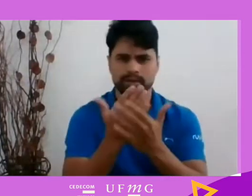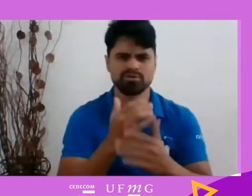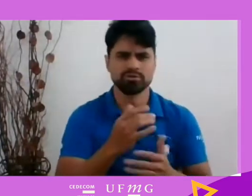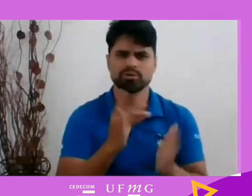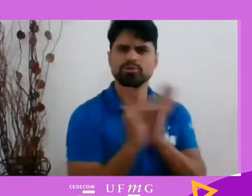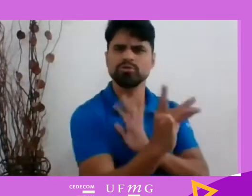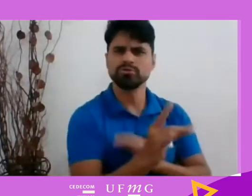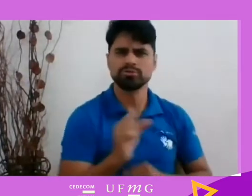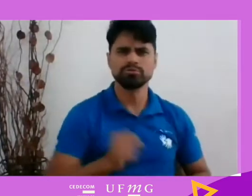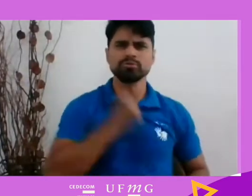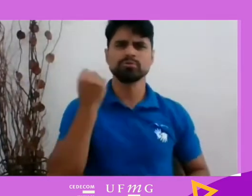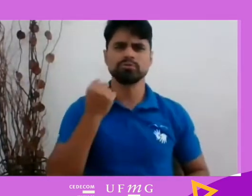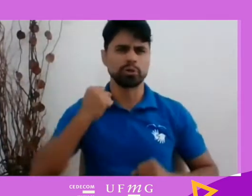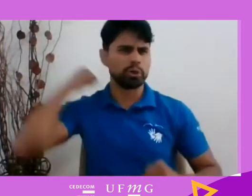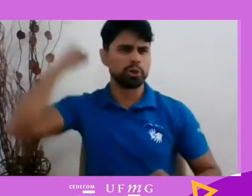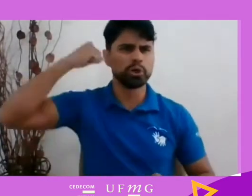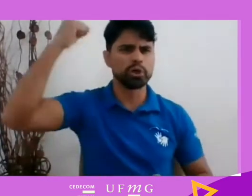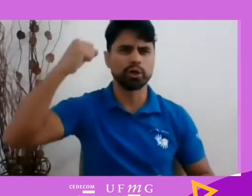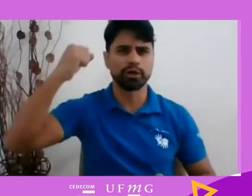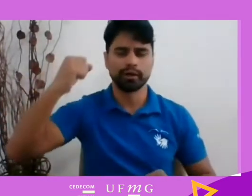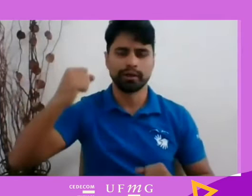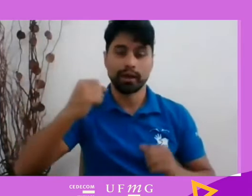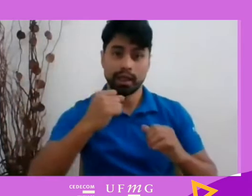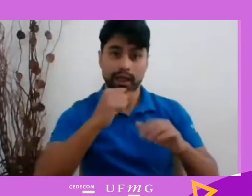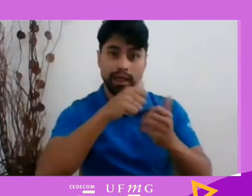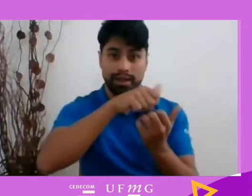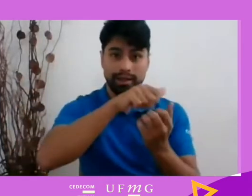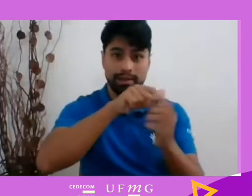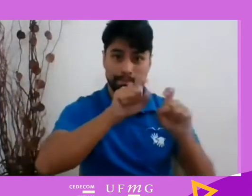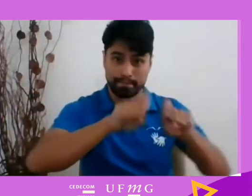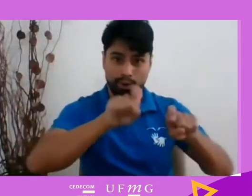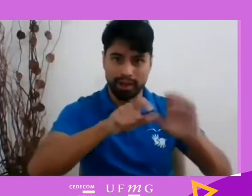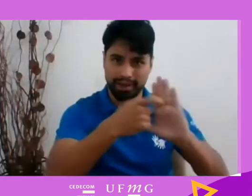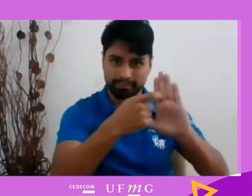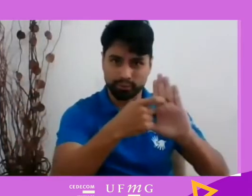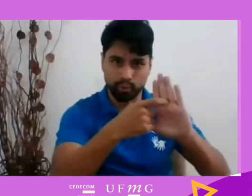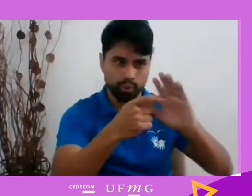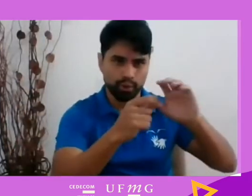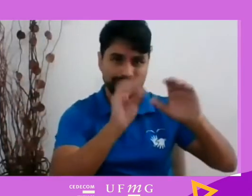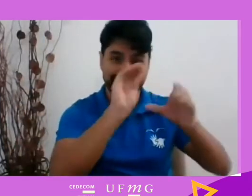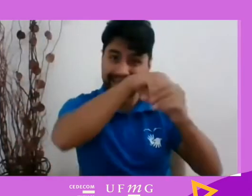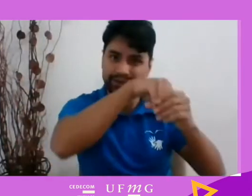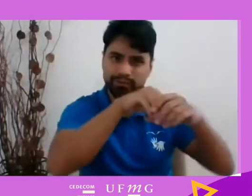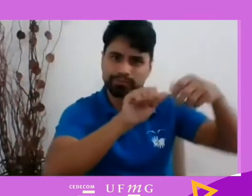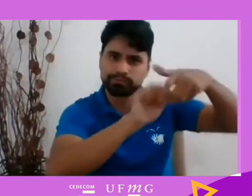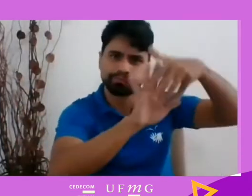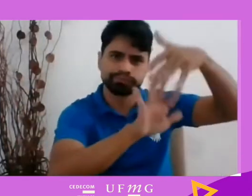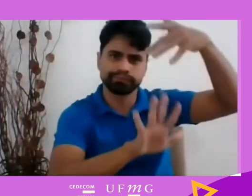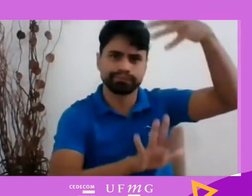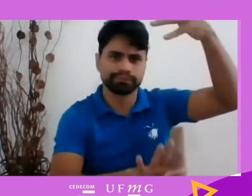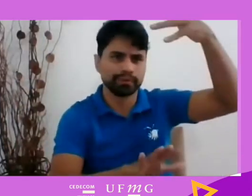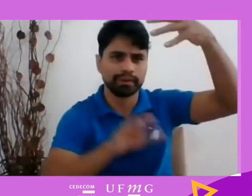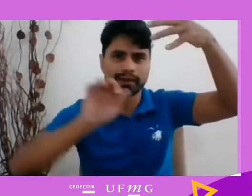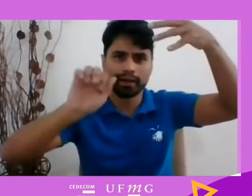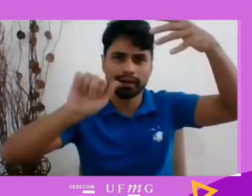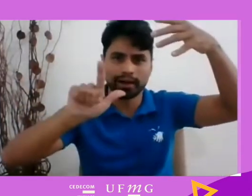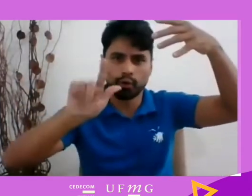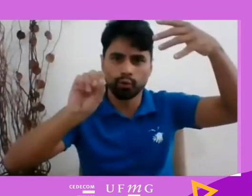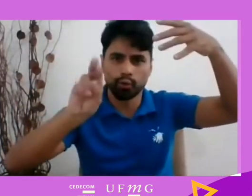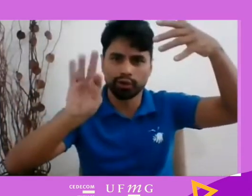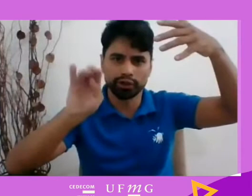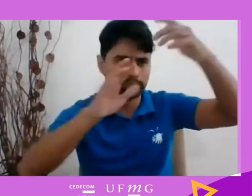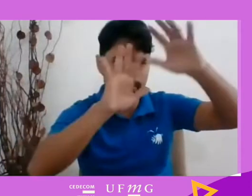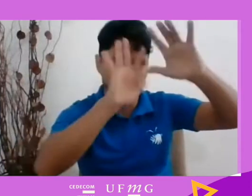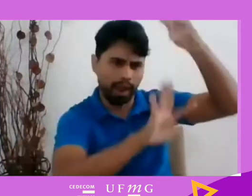desses algoritmos e dessa mudança também, né, de algoritmos o tempo inteiro para essa mediação pública? Tem uma linha